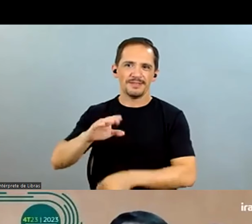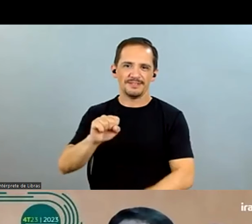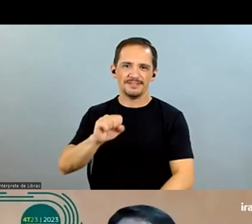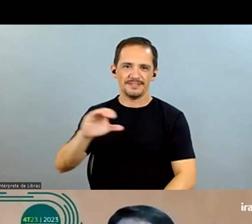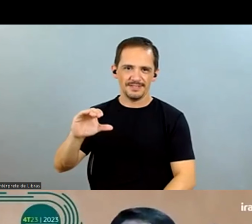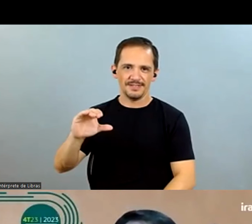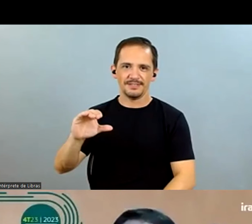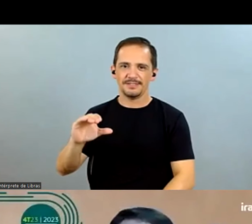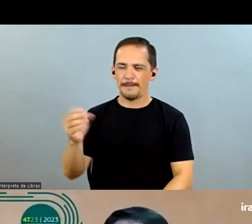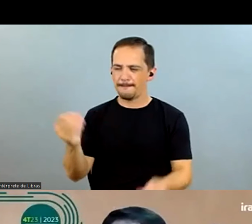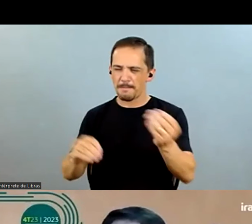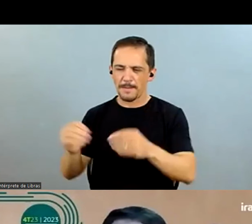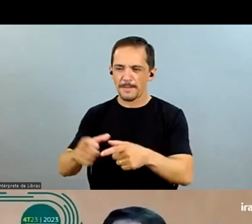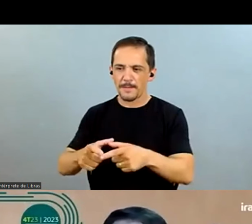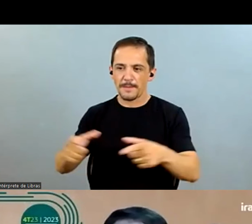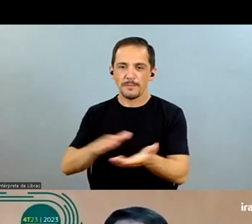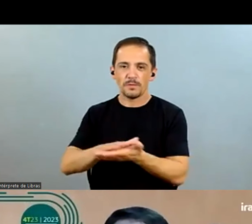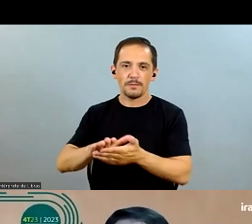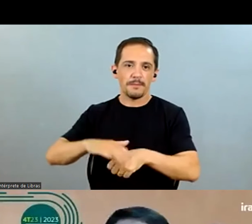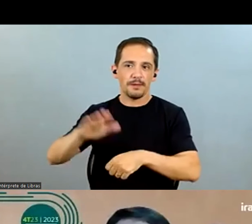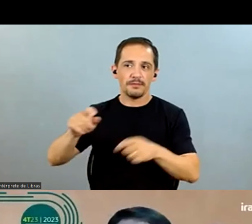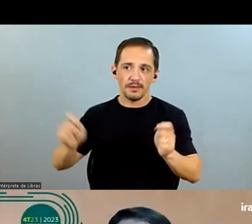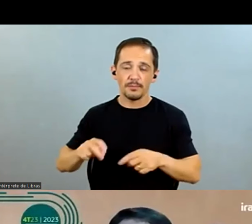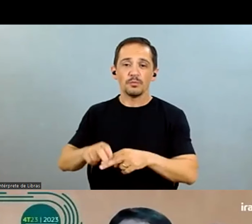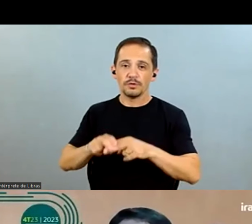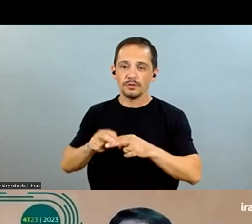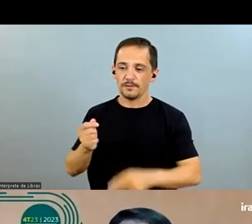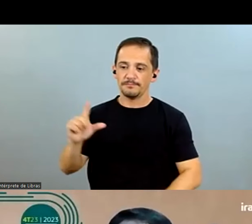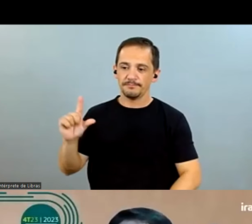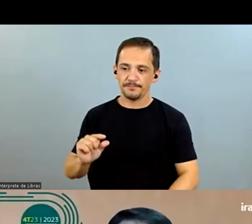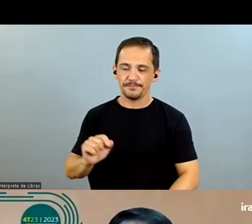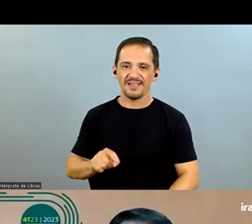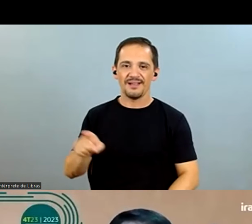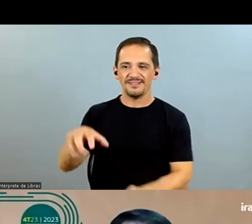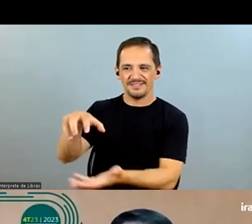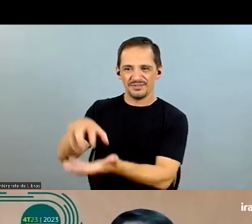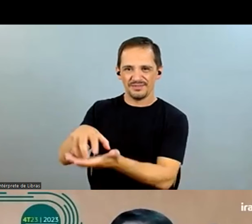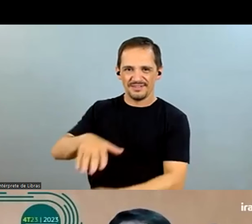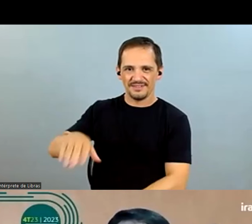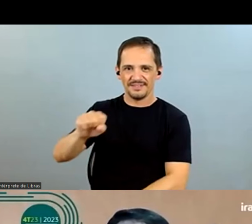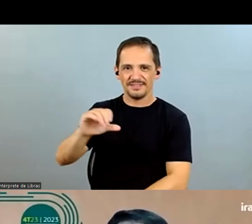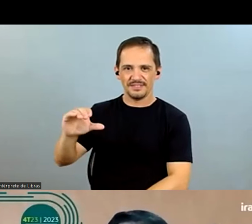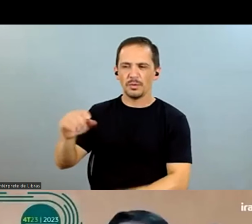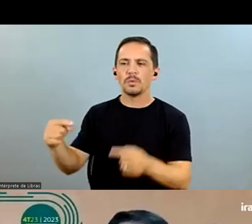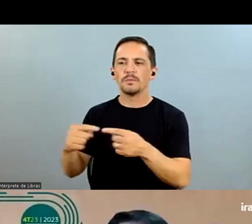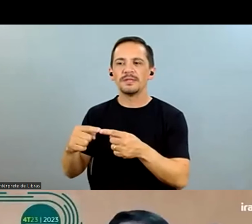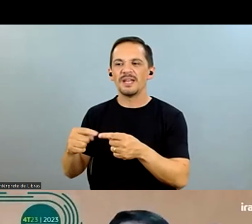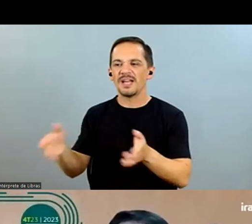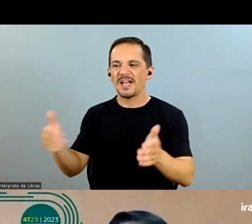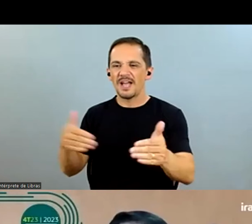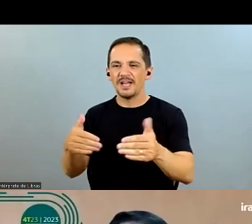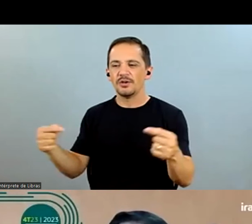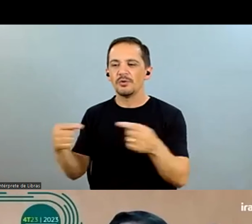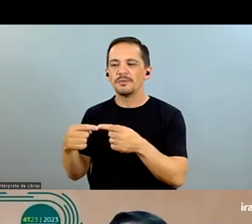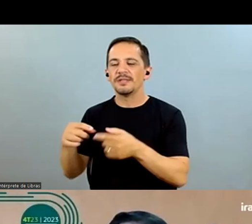menores mas são volumes grandes né porque ali é uma ade voltada para caixas para frigoríficos que tem uma excelente rentabilidade